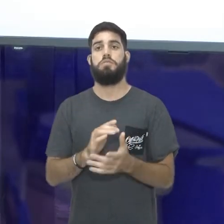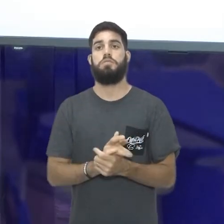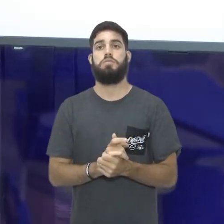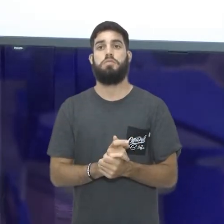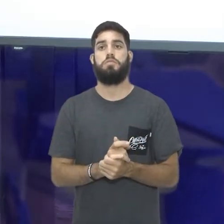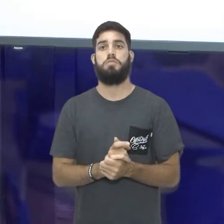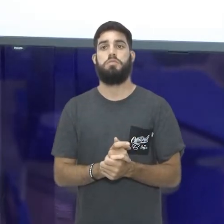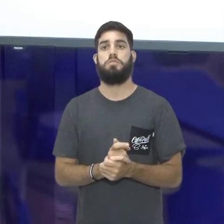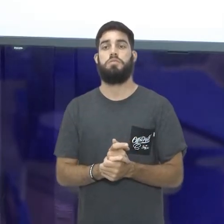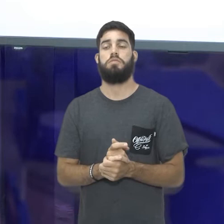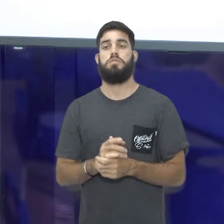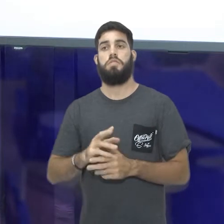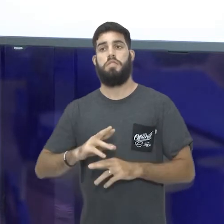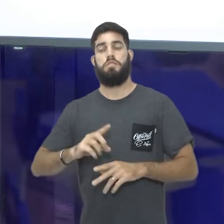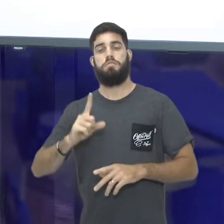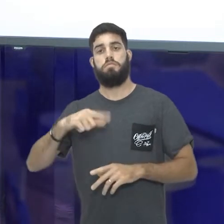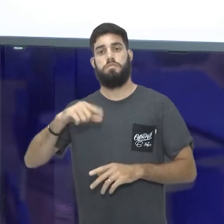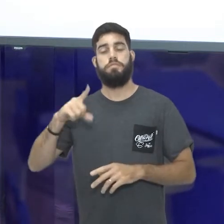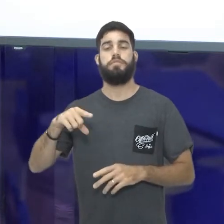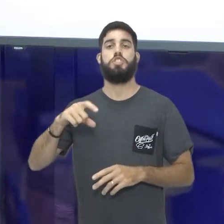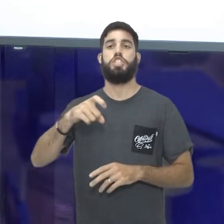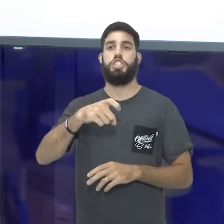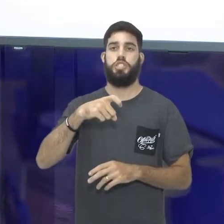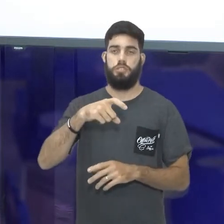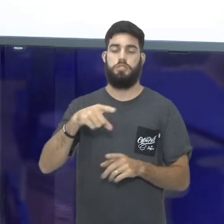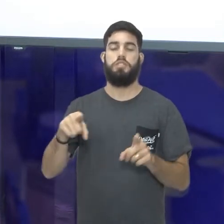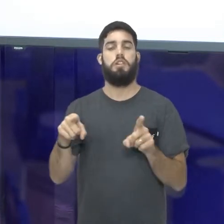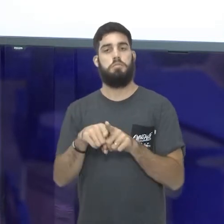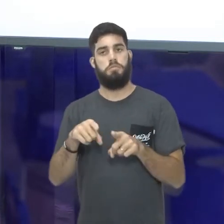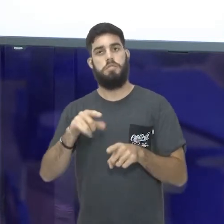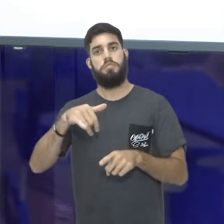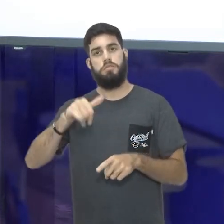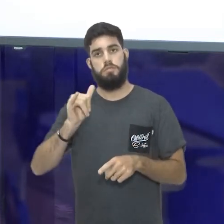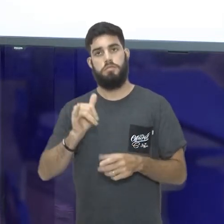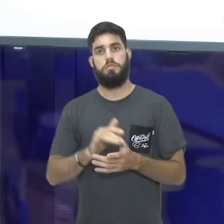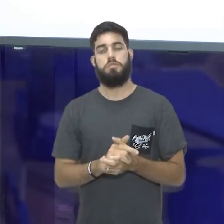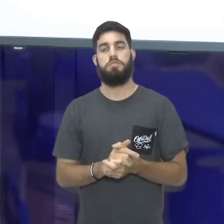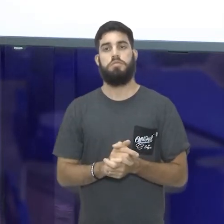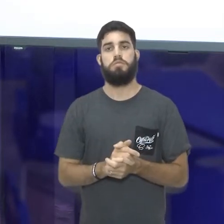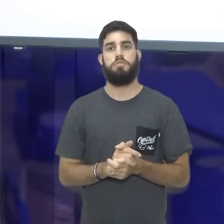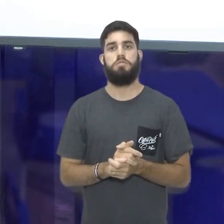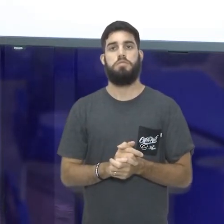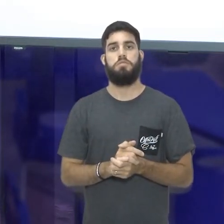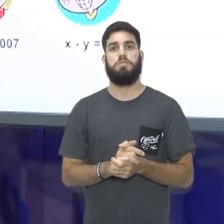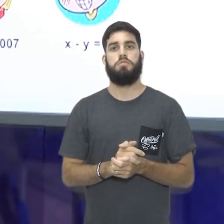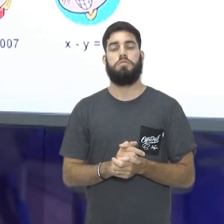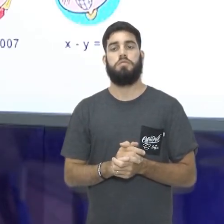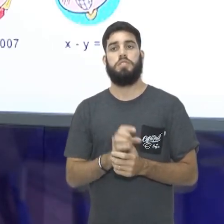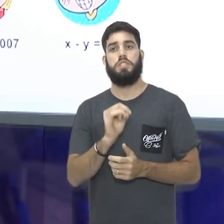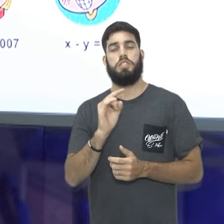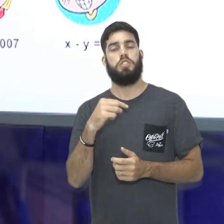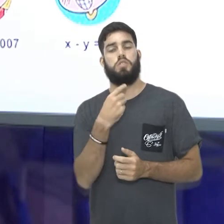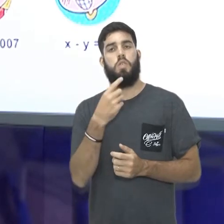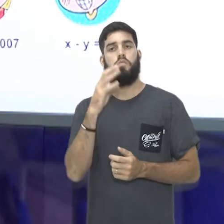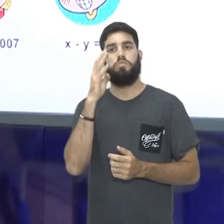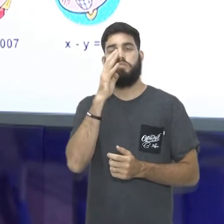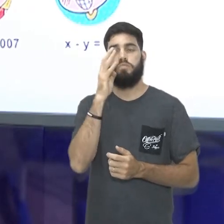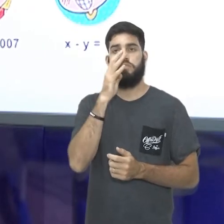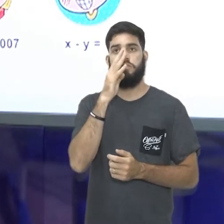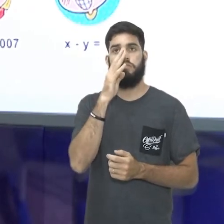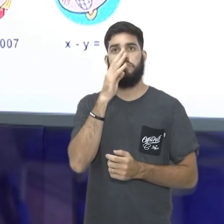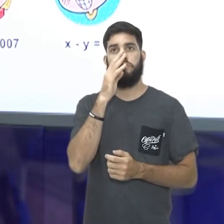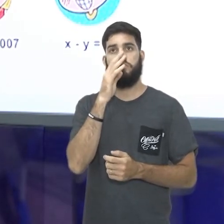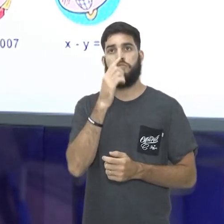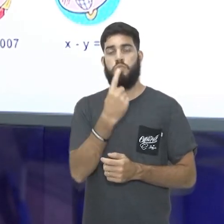diferença entre as variáveis x e y, que vai representar número de casos recuperados e confirmados. Se a gente observar aqui no item